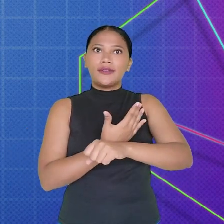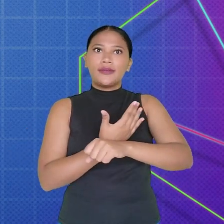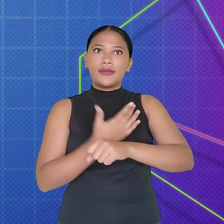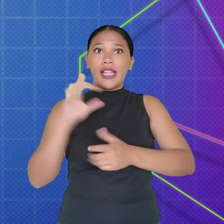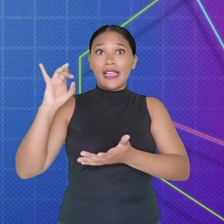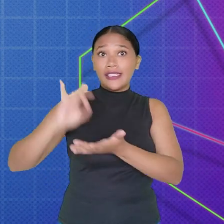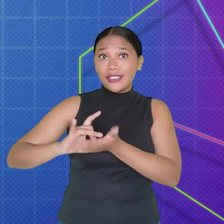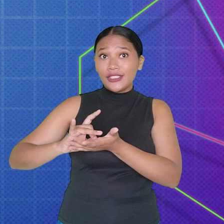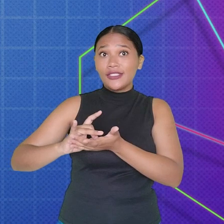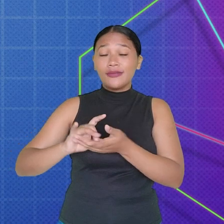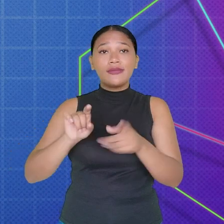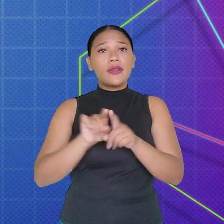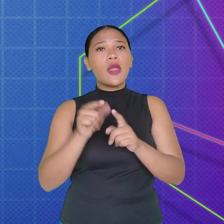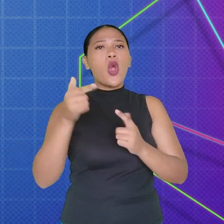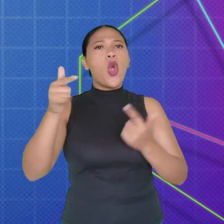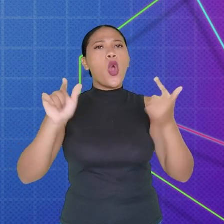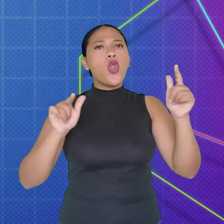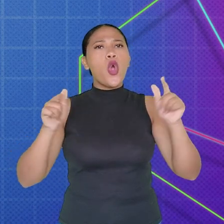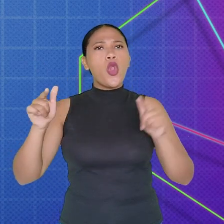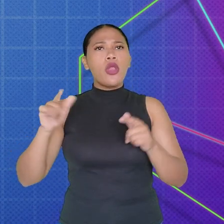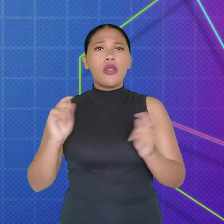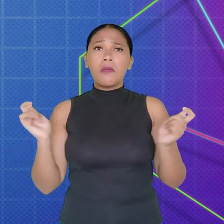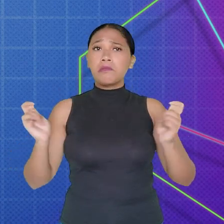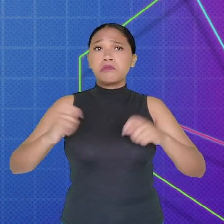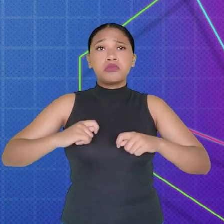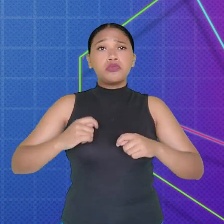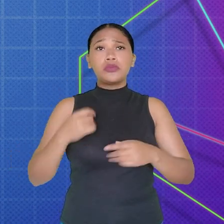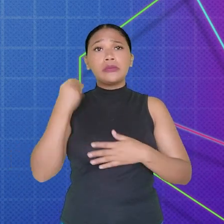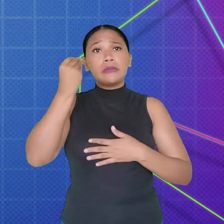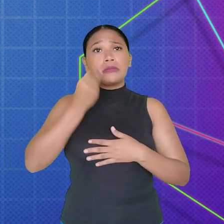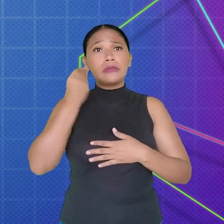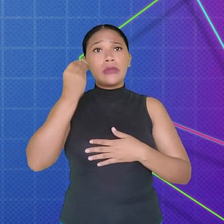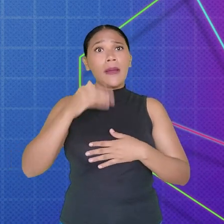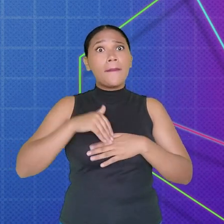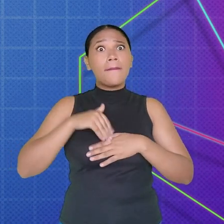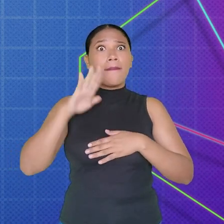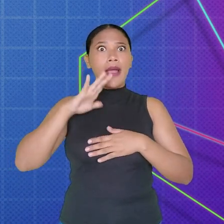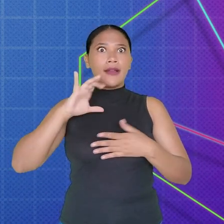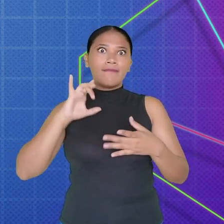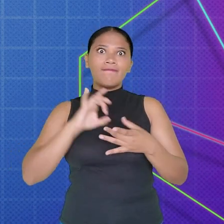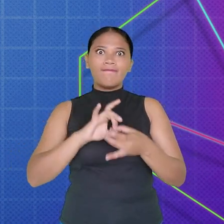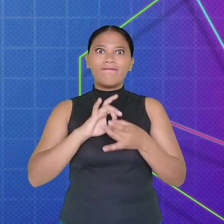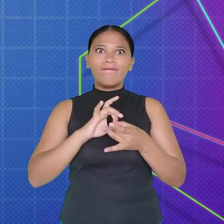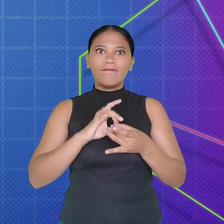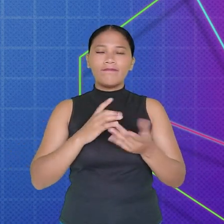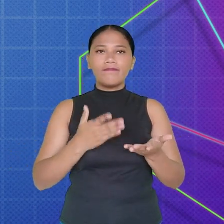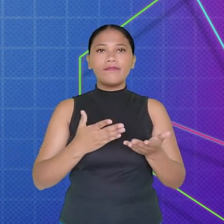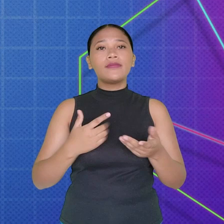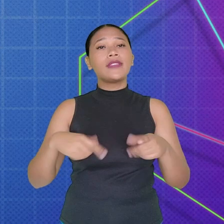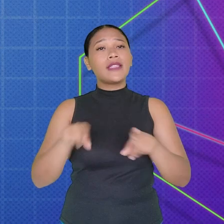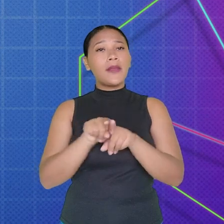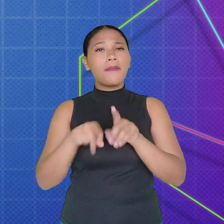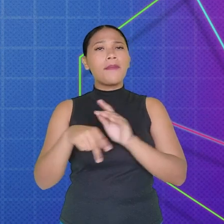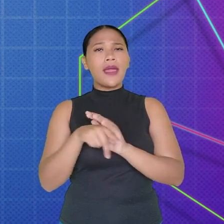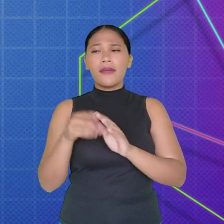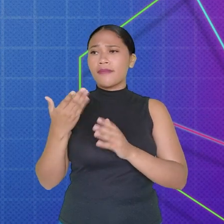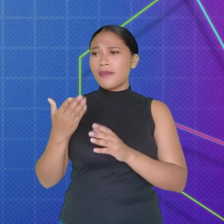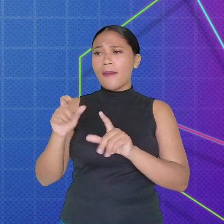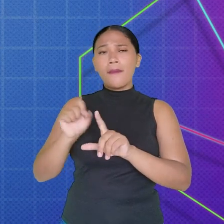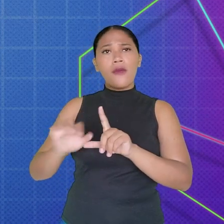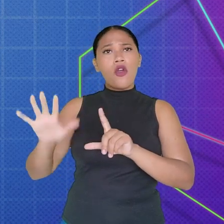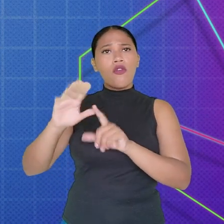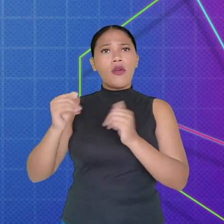efeitos sonoros realistas e outros elementos sonoros para tornar a experiência do jogo mais imersiva. Além disso, o Construct